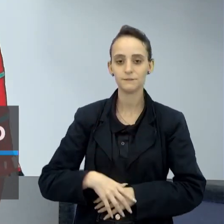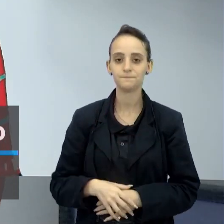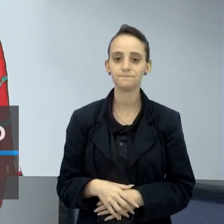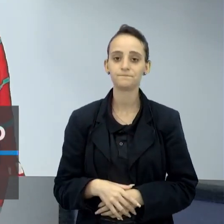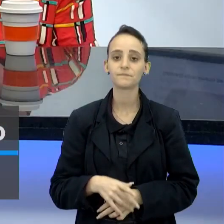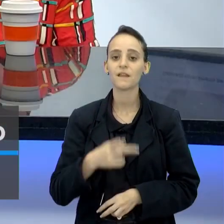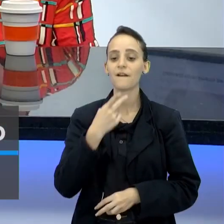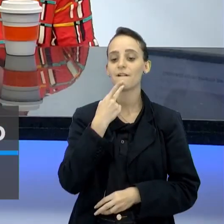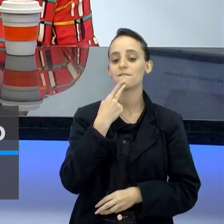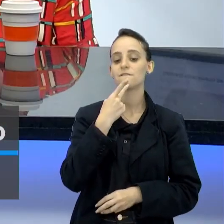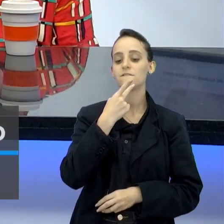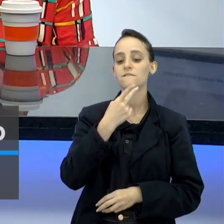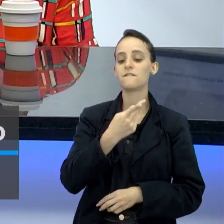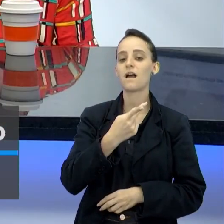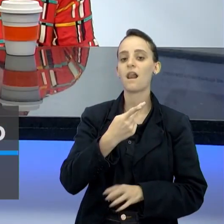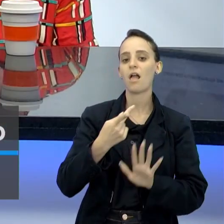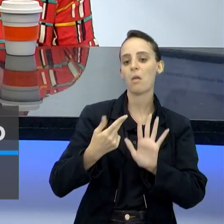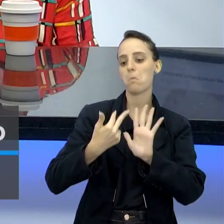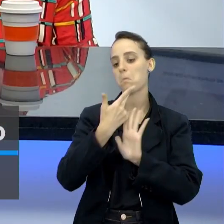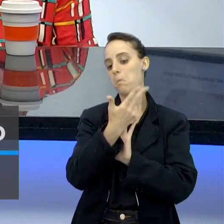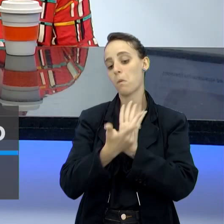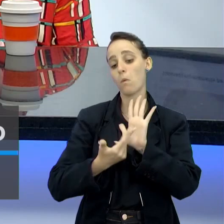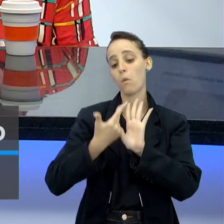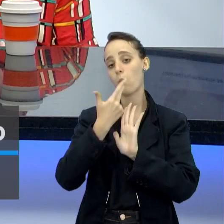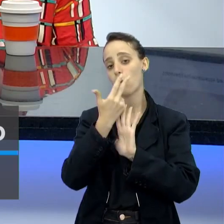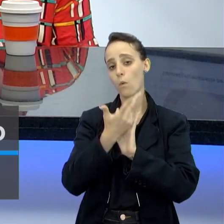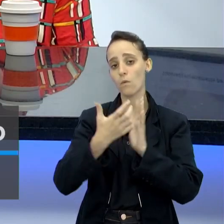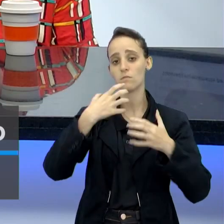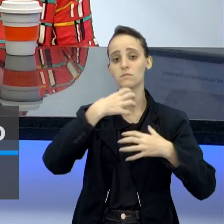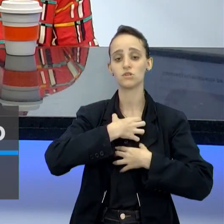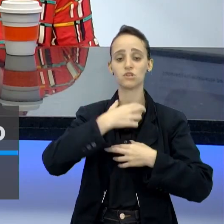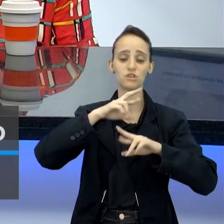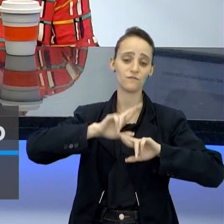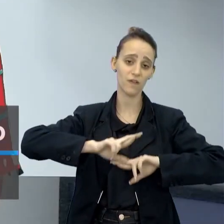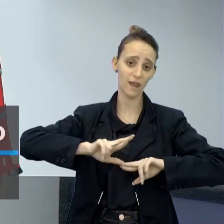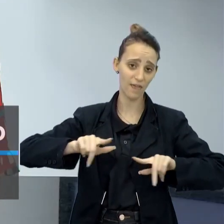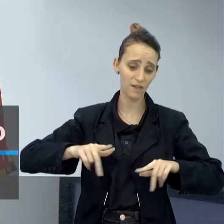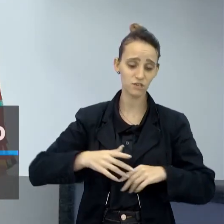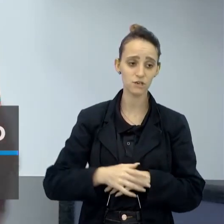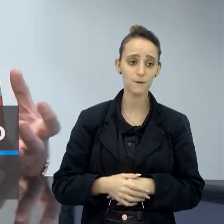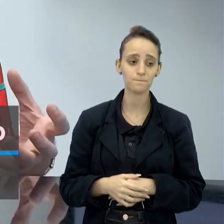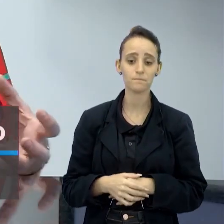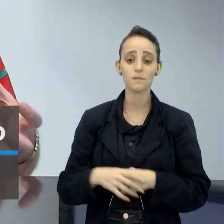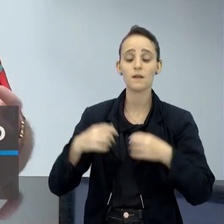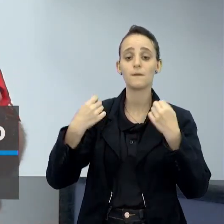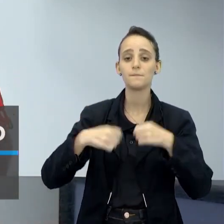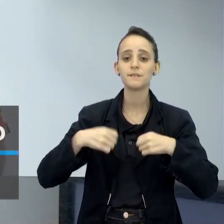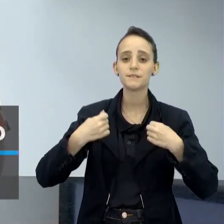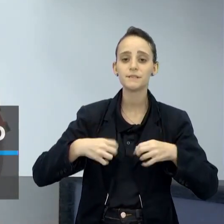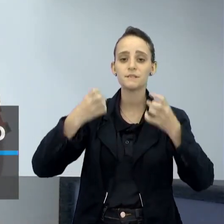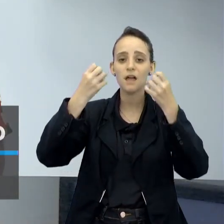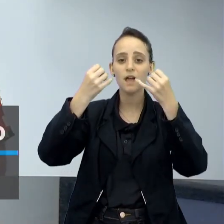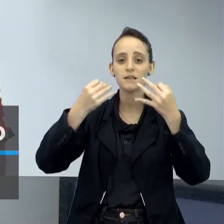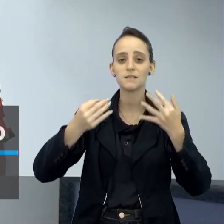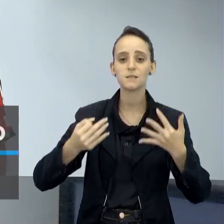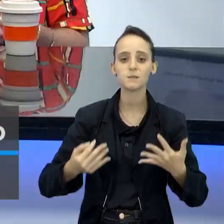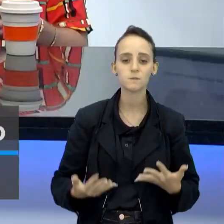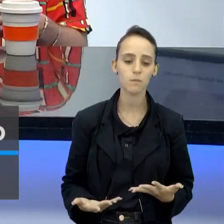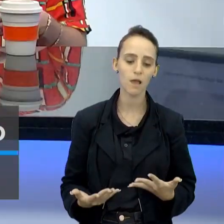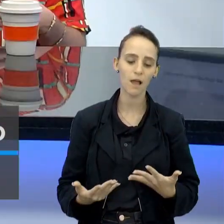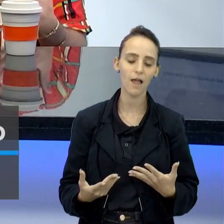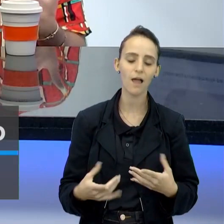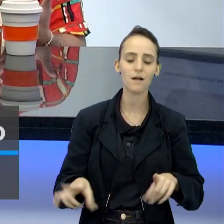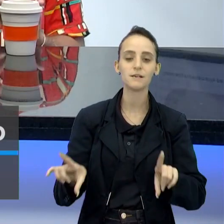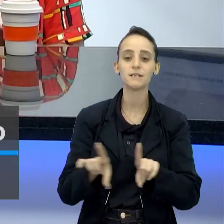de diversidade, a gente tem que perceber, respeitar e trazer essa coletividade.